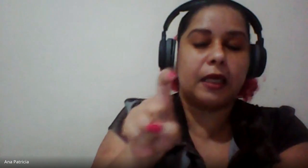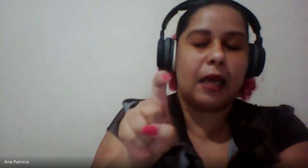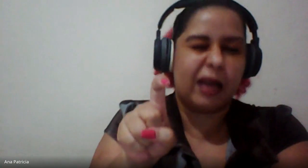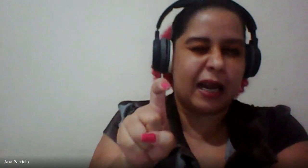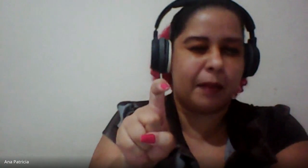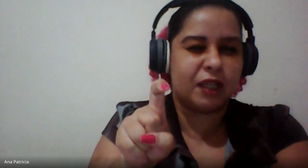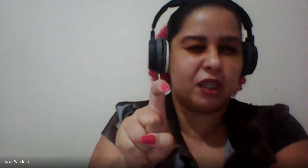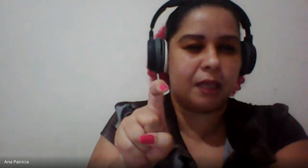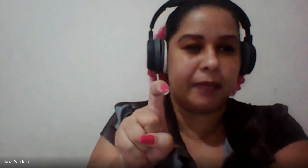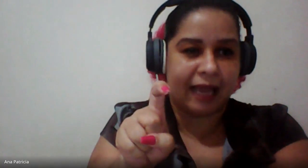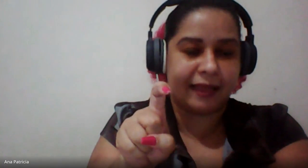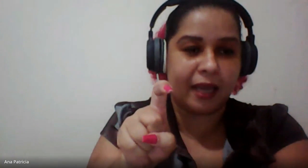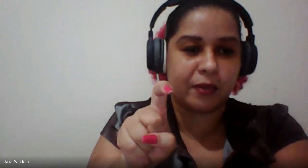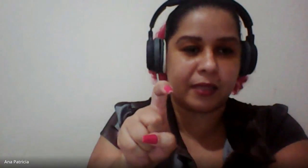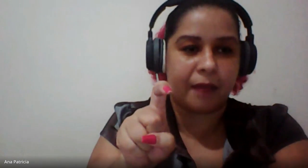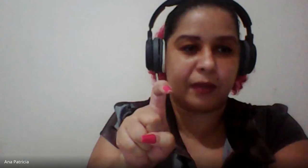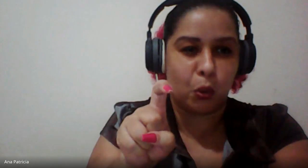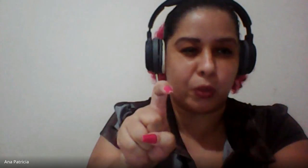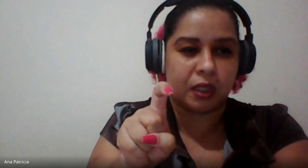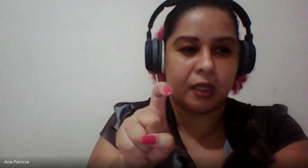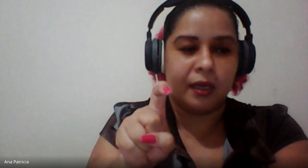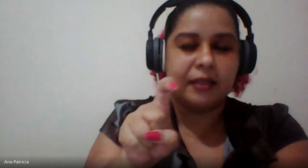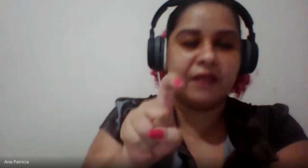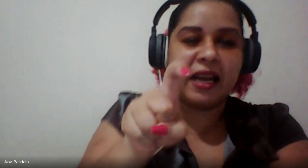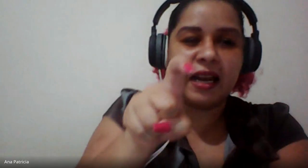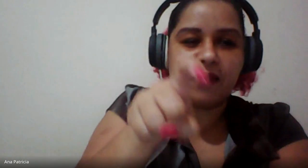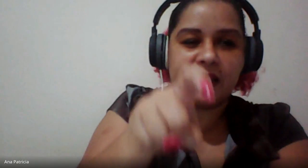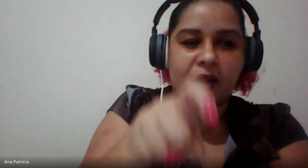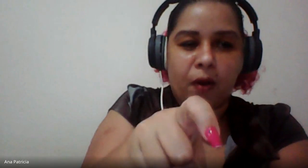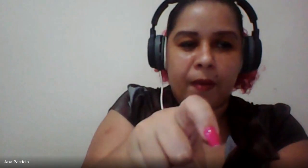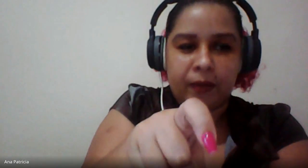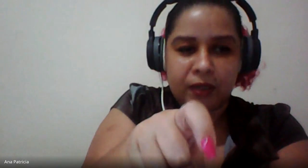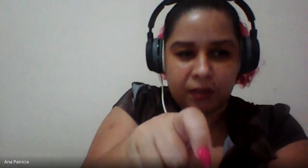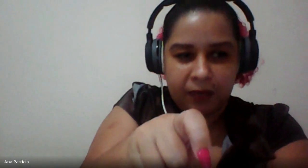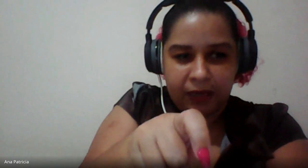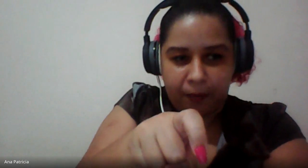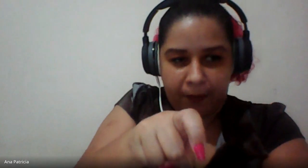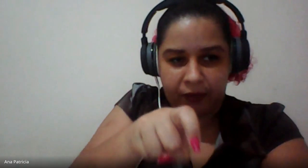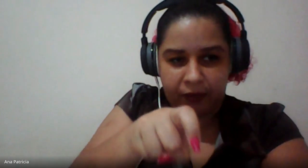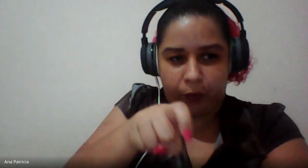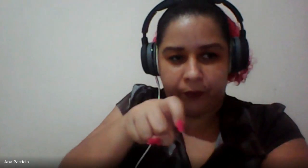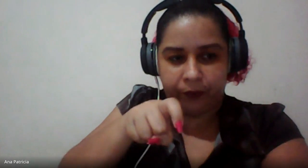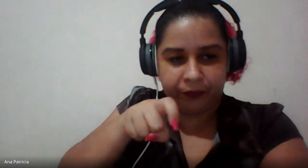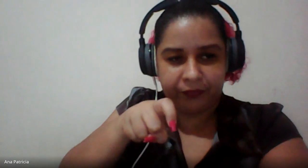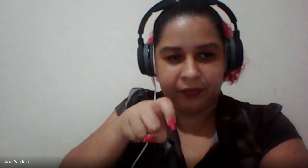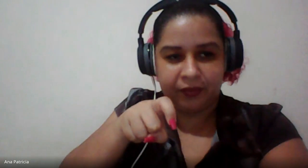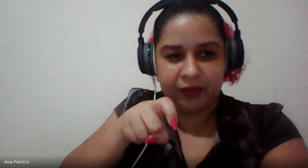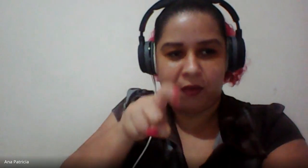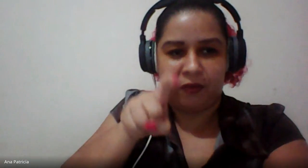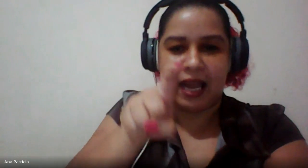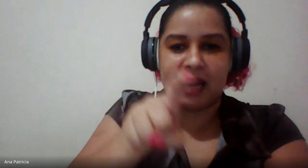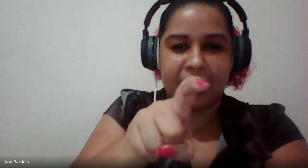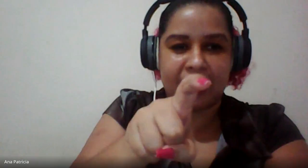conta que tem aquela bandejinha de brigadeiro, sabe? Doce. Você vai lá na frente, ó, rouba a bandejinha de brigadeiro para perto de tu.